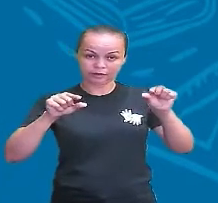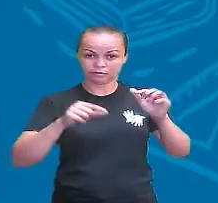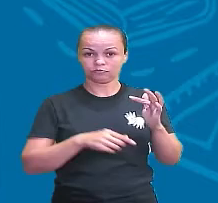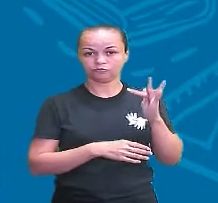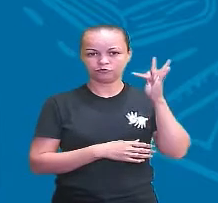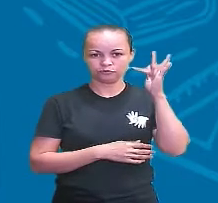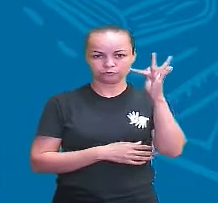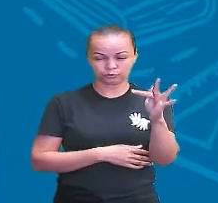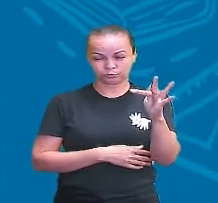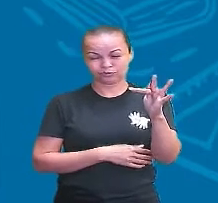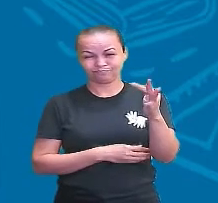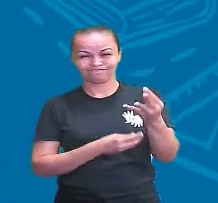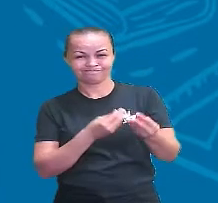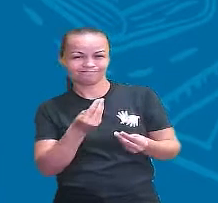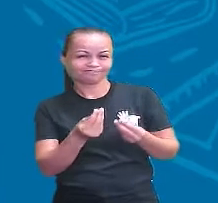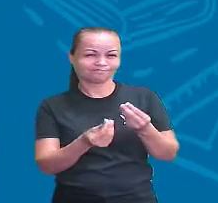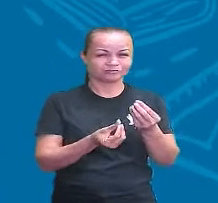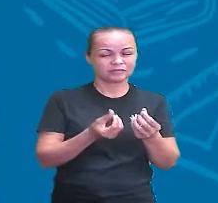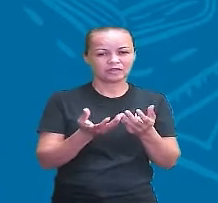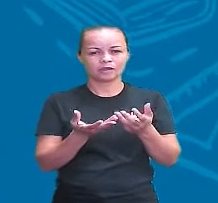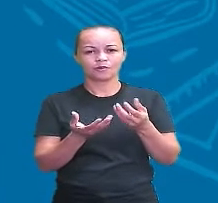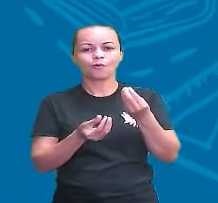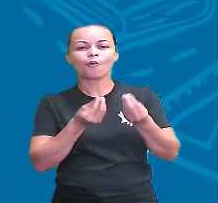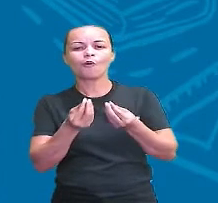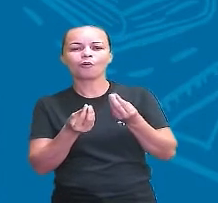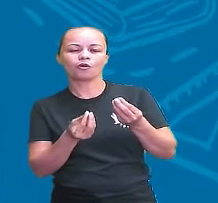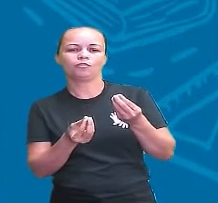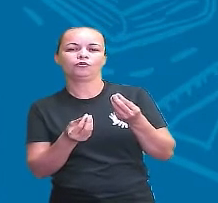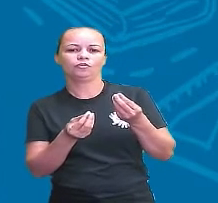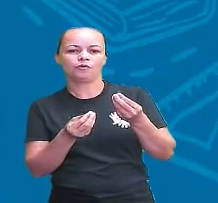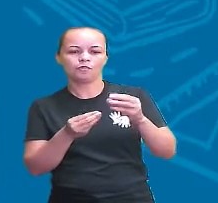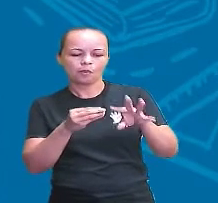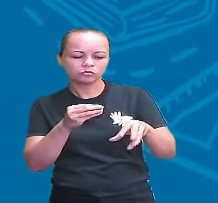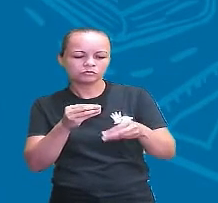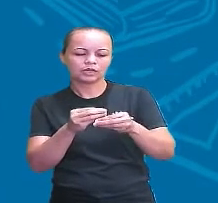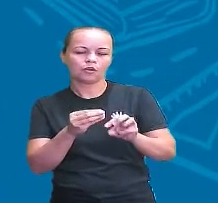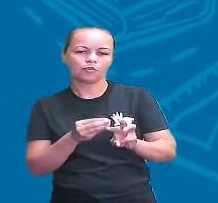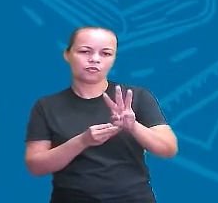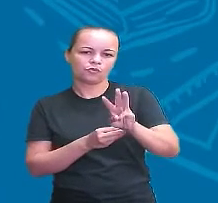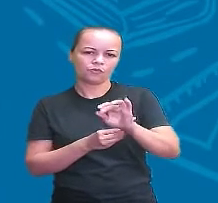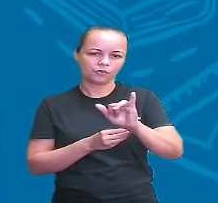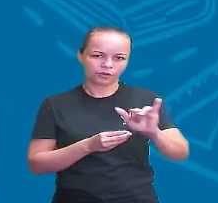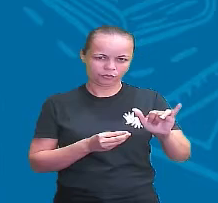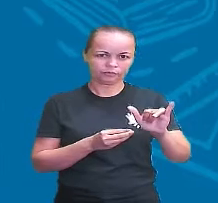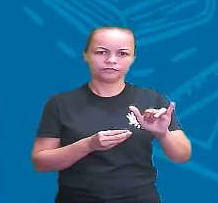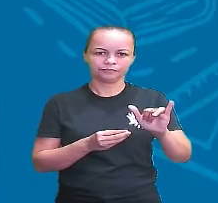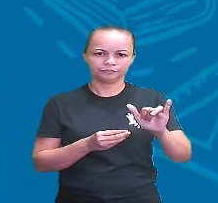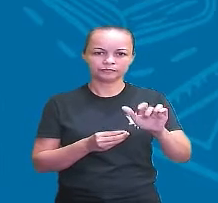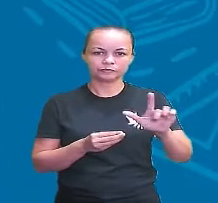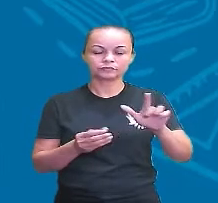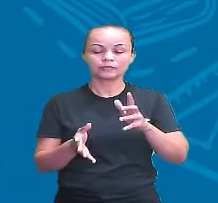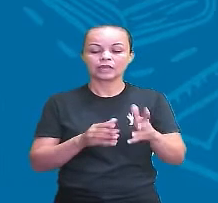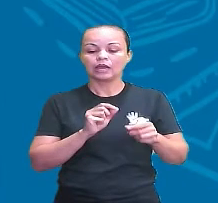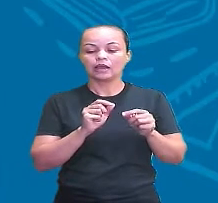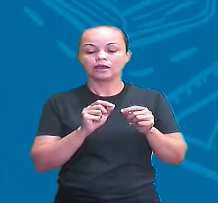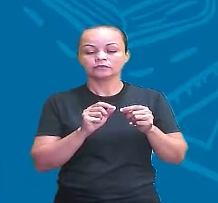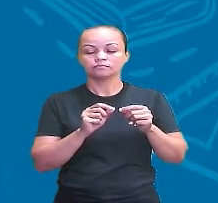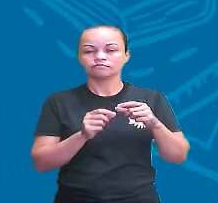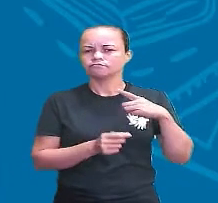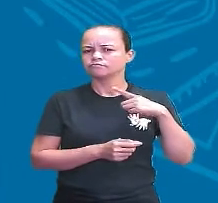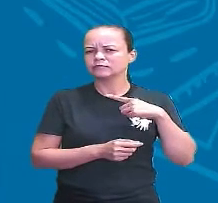futuro, e é o futuro incerto, com o will iniciando a minha frase. Vê essa segunda como é interessante. Quando